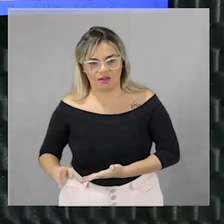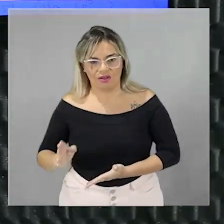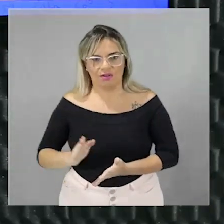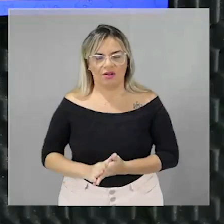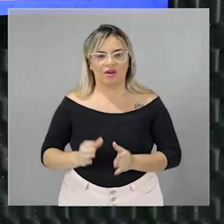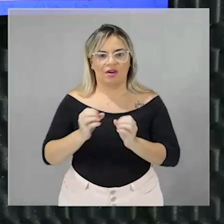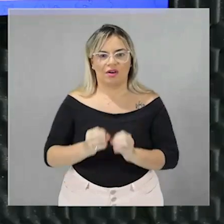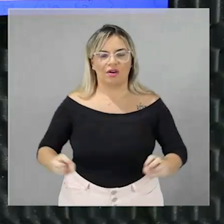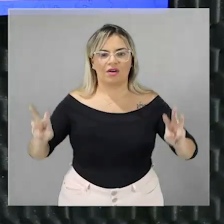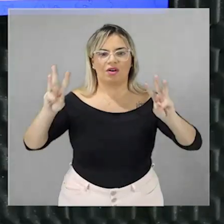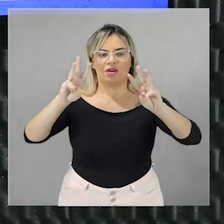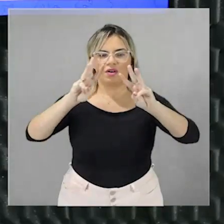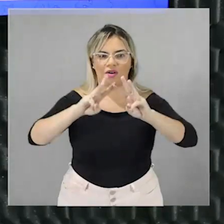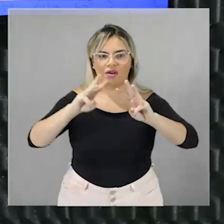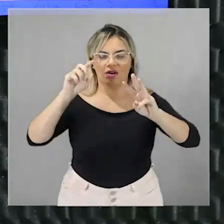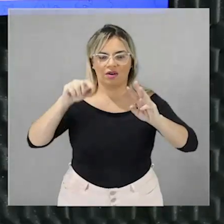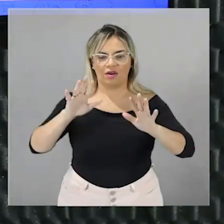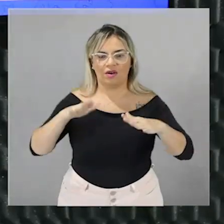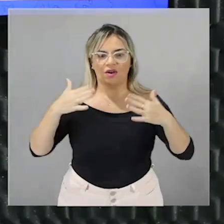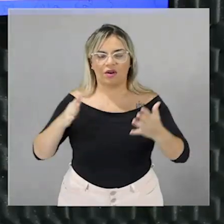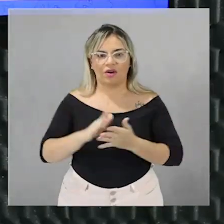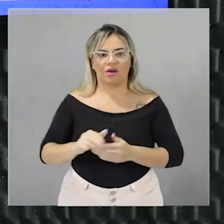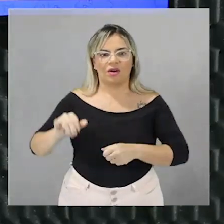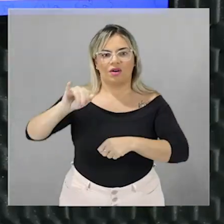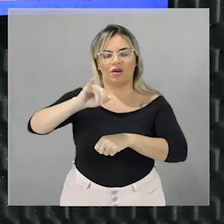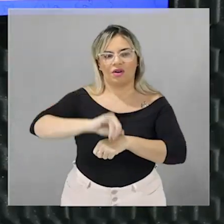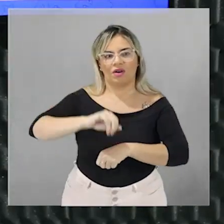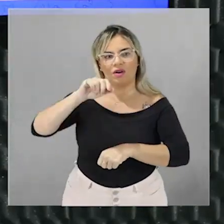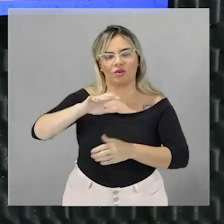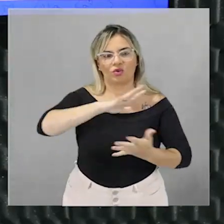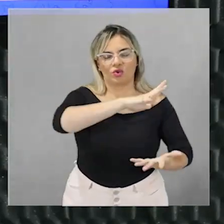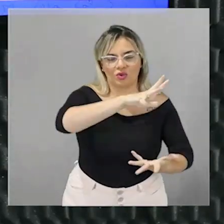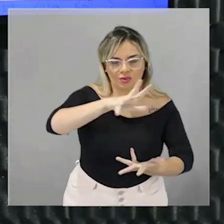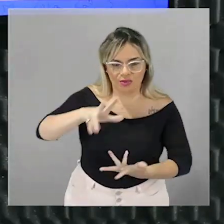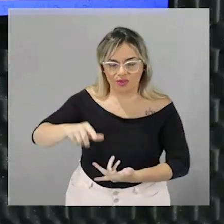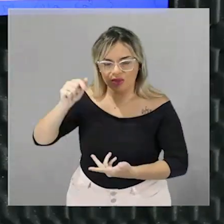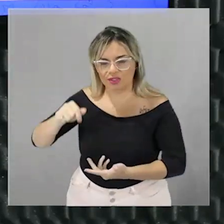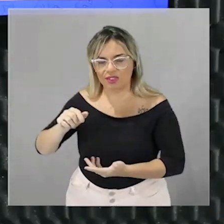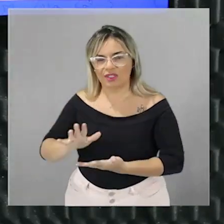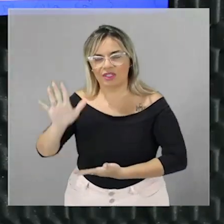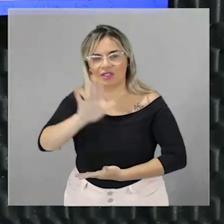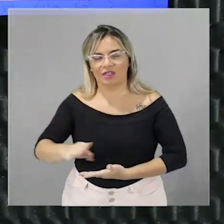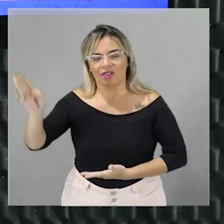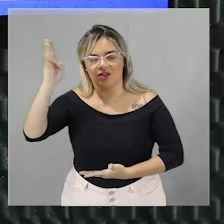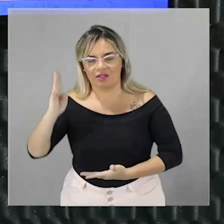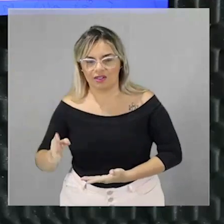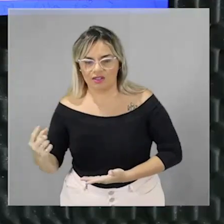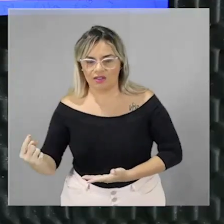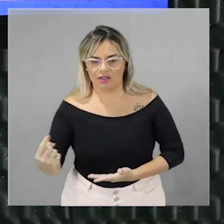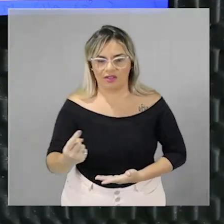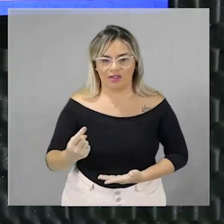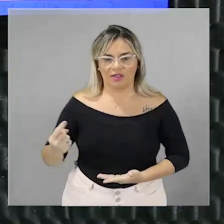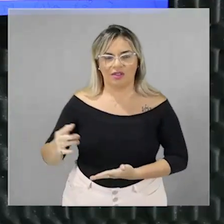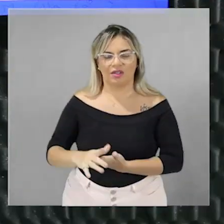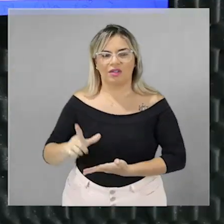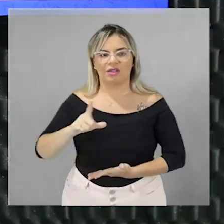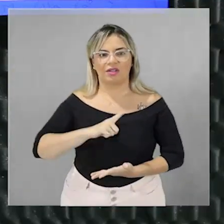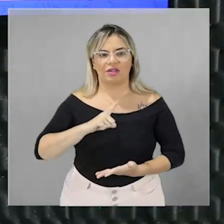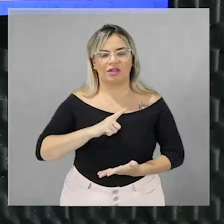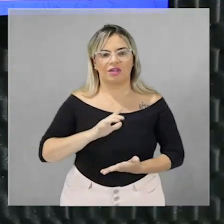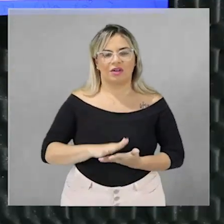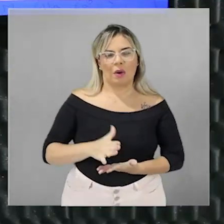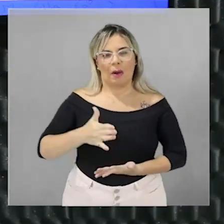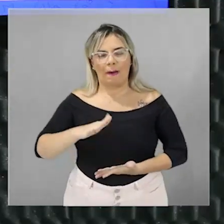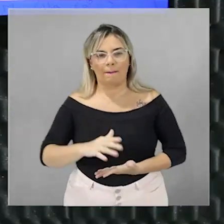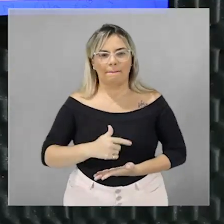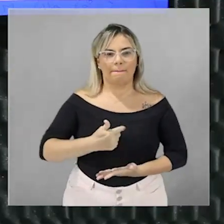ONU ela já falou que se existisse uma capital da água no mundo, essa capital seria o Brasil. Porque só o nosso país sozinho detém, galera, anota aí, em